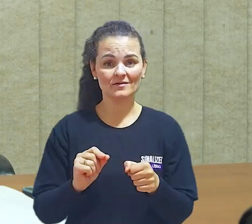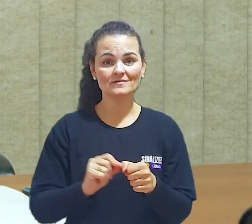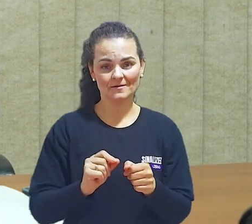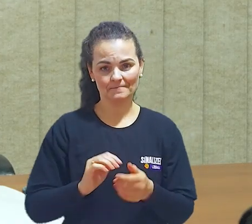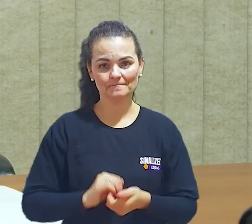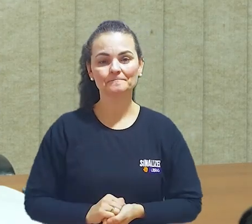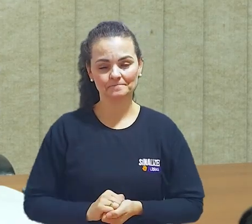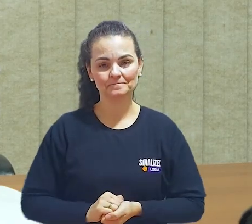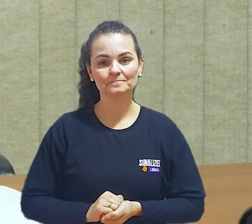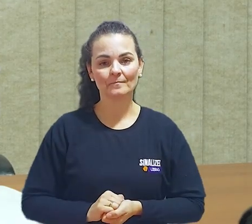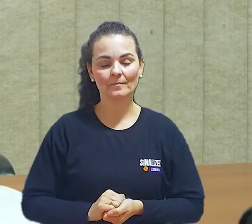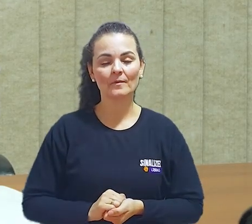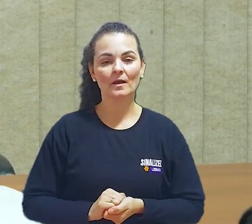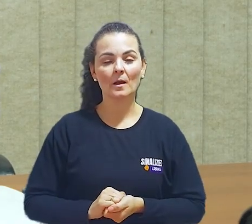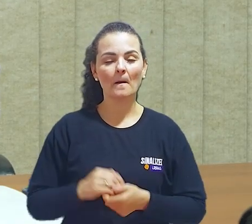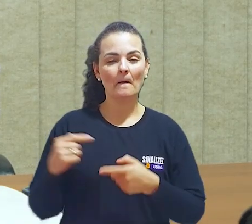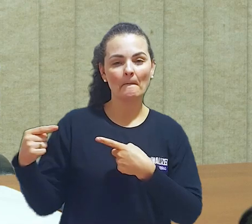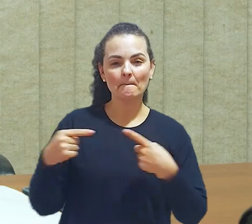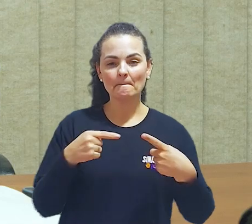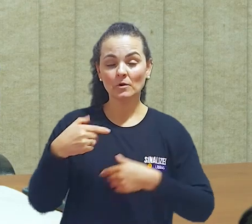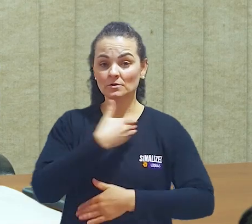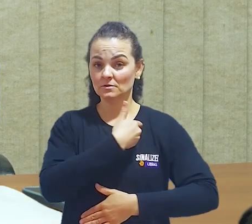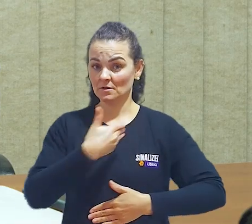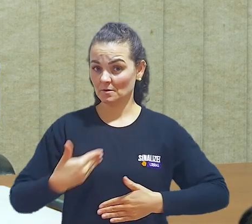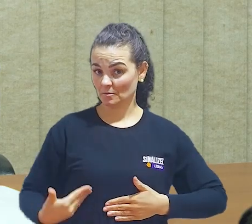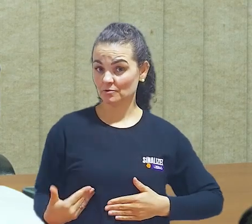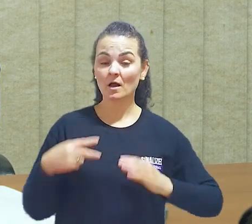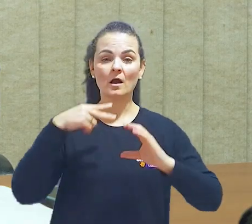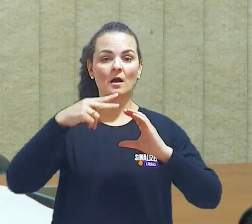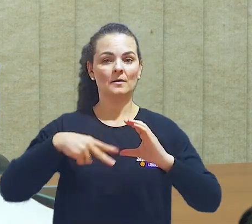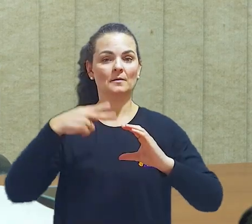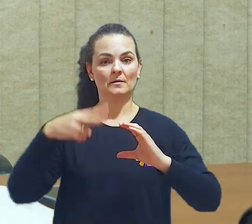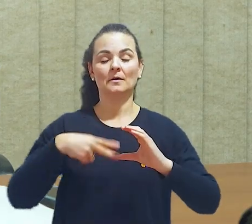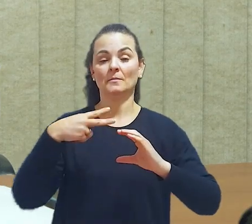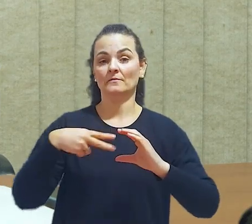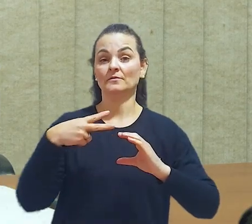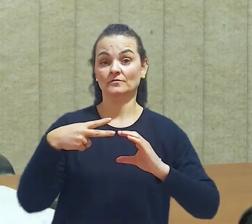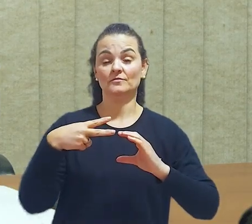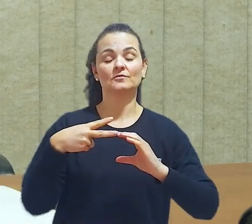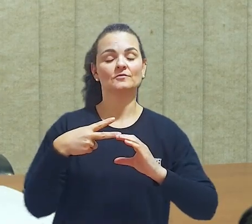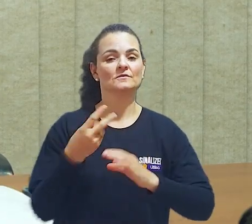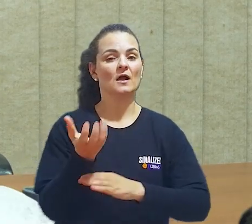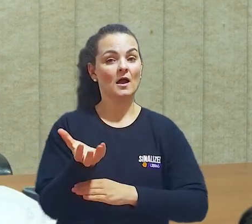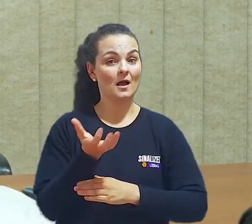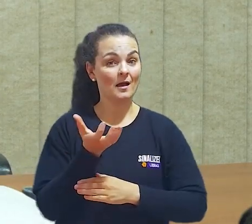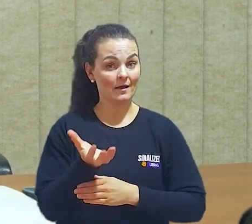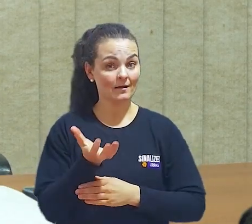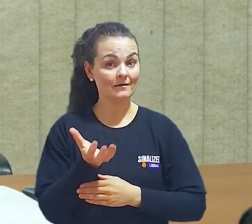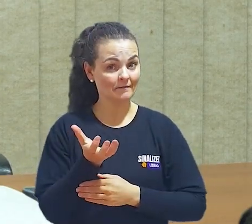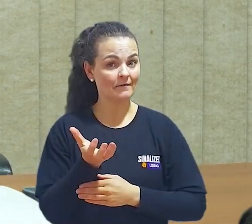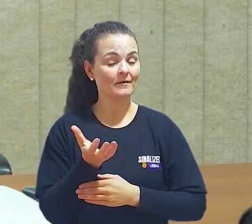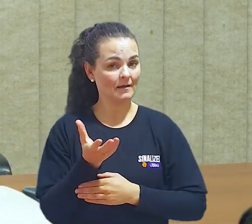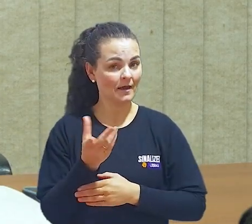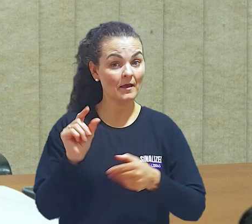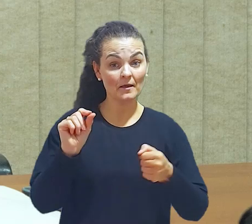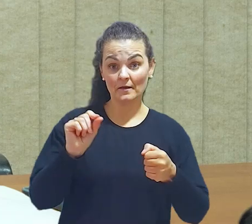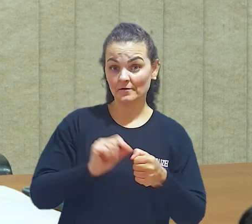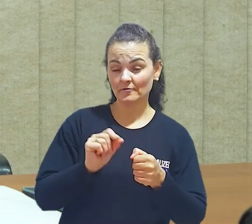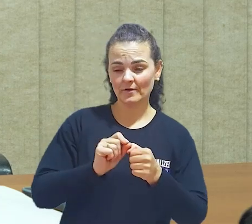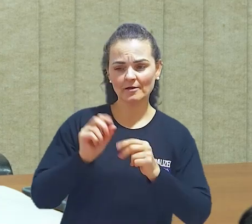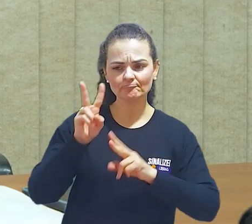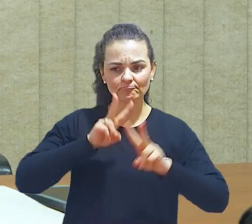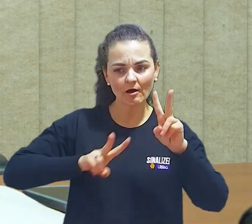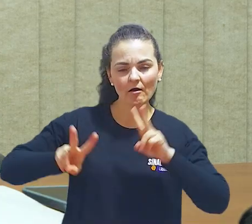diz respeito a políticas públicas que a Câmara de Vereadores pretende que seja atendida,